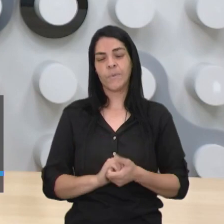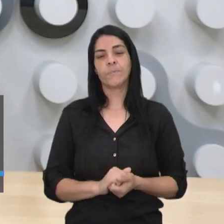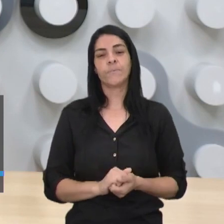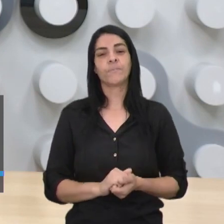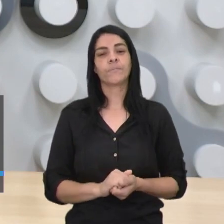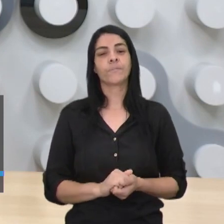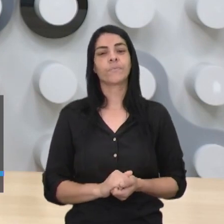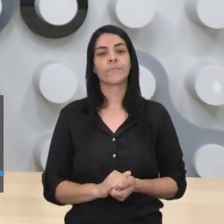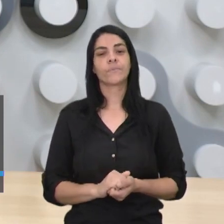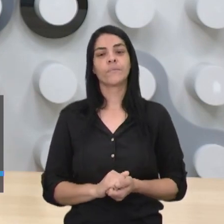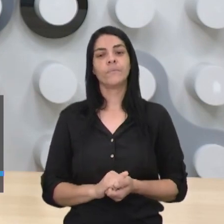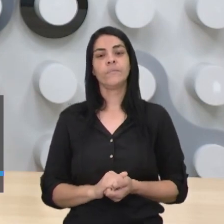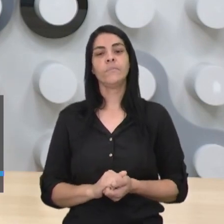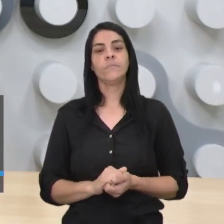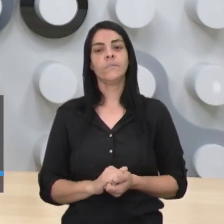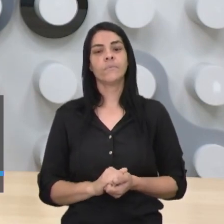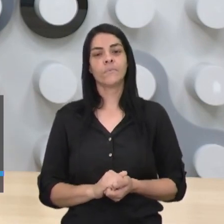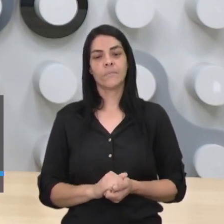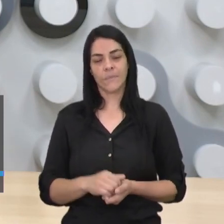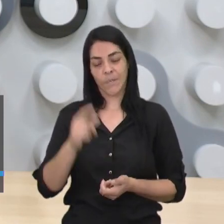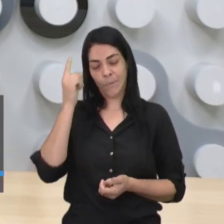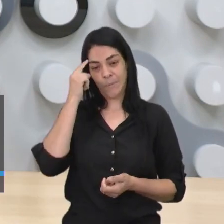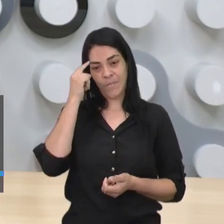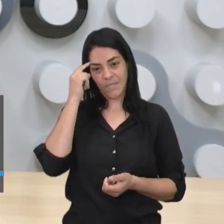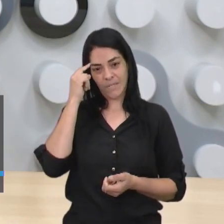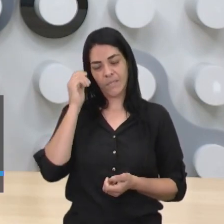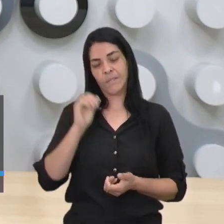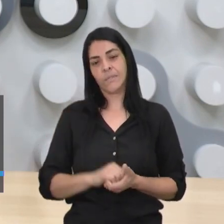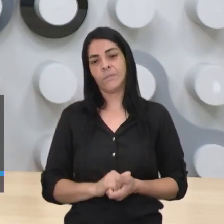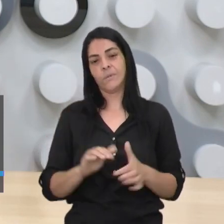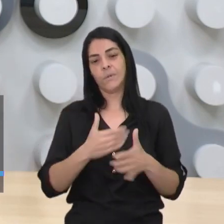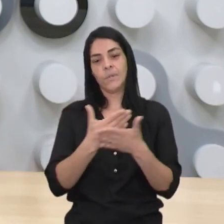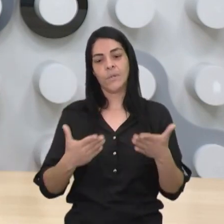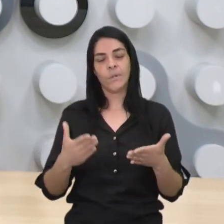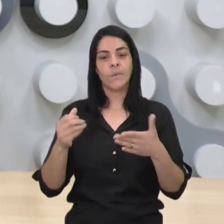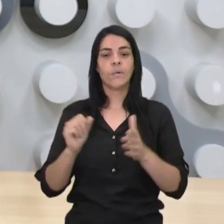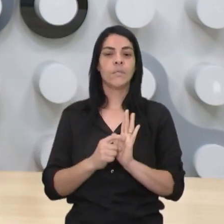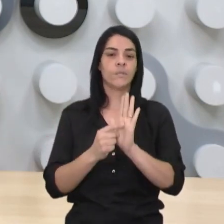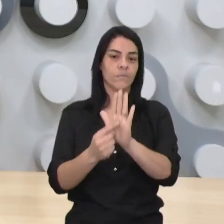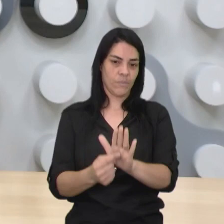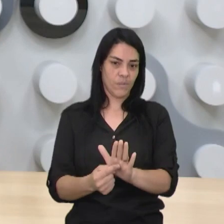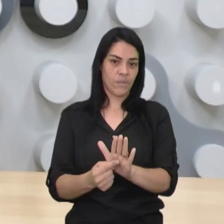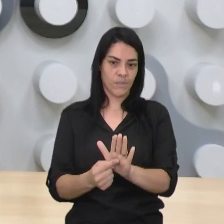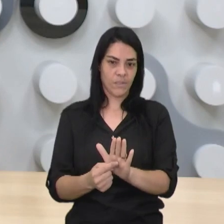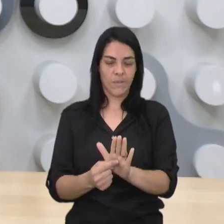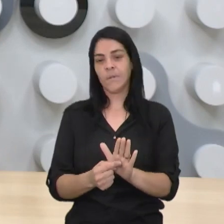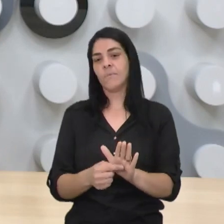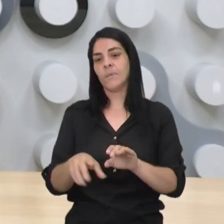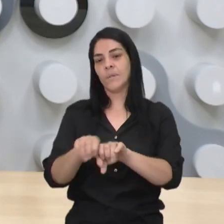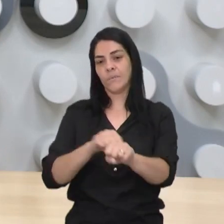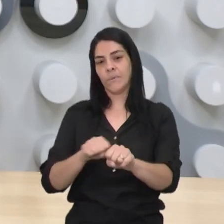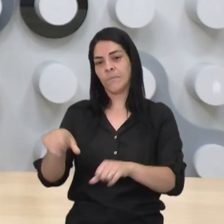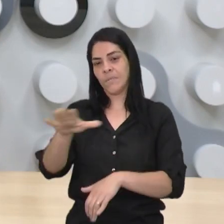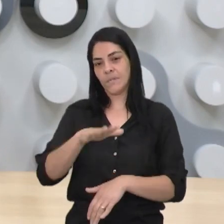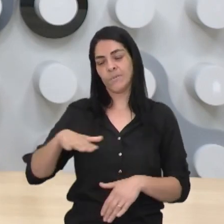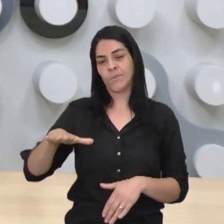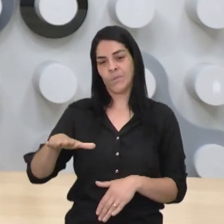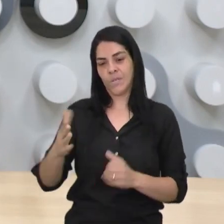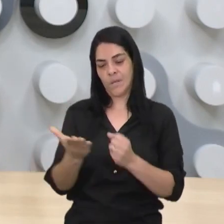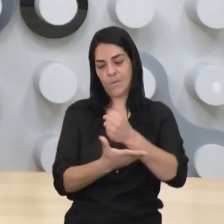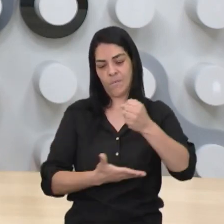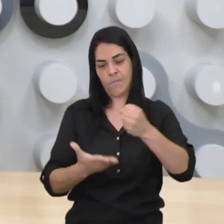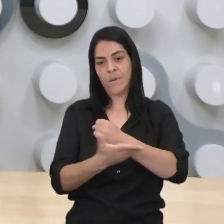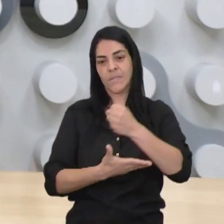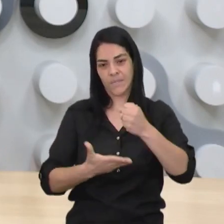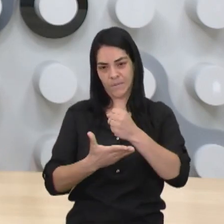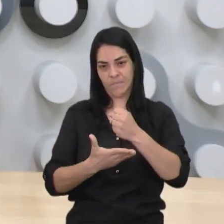beleza? Bom, e pensando nessa questão, a gente trouxe aí da formação geral básica as questões sobre definição